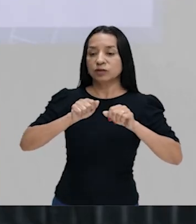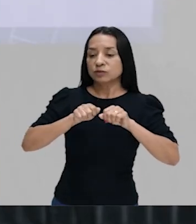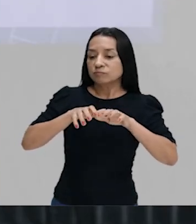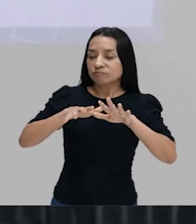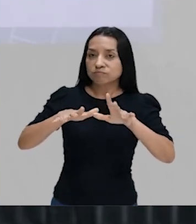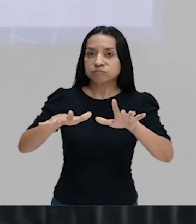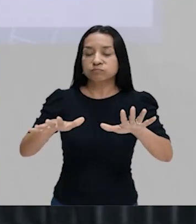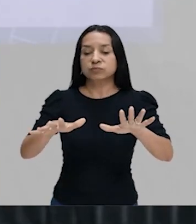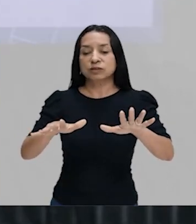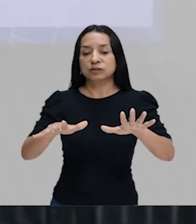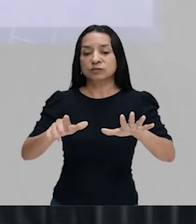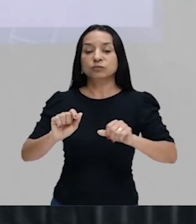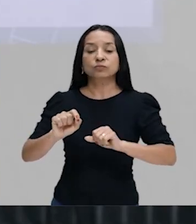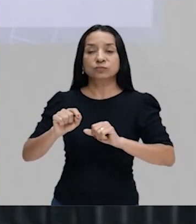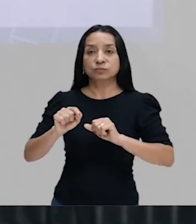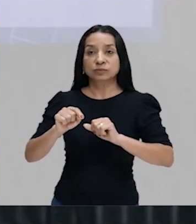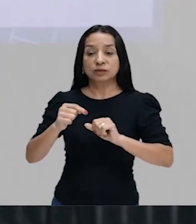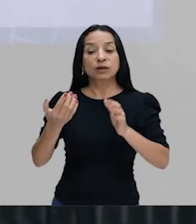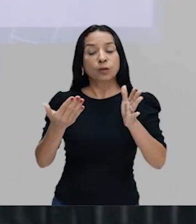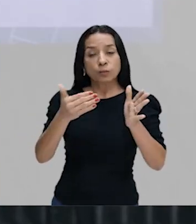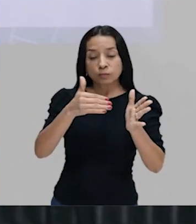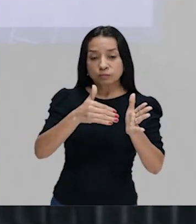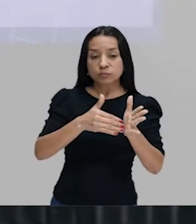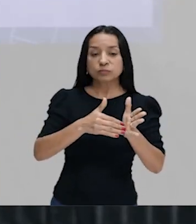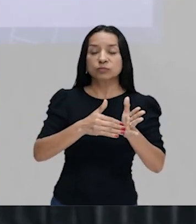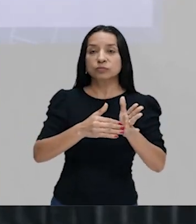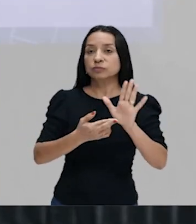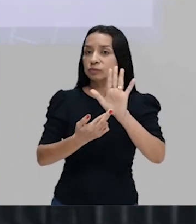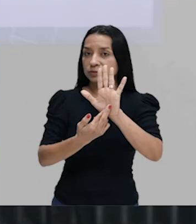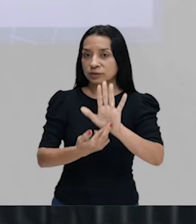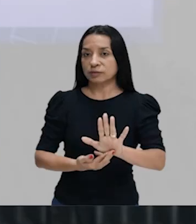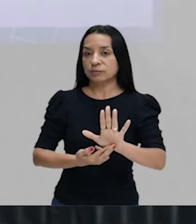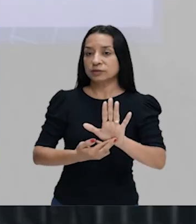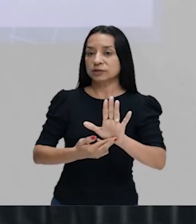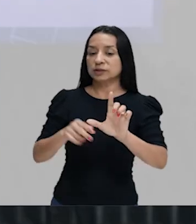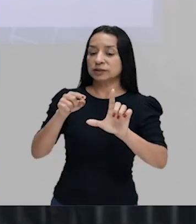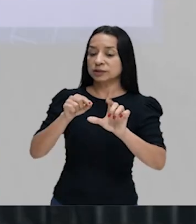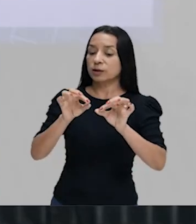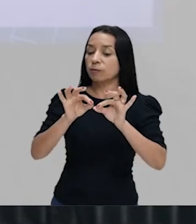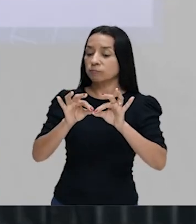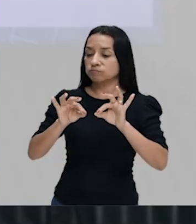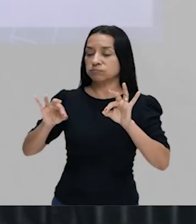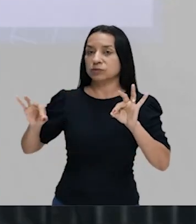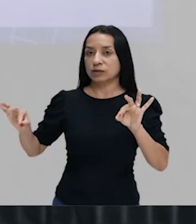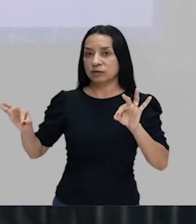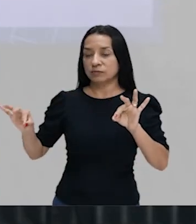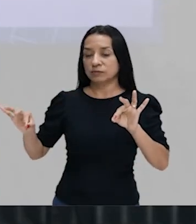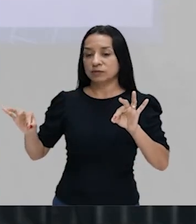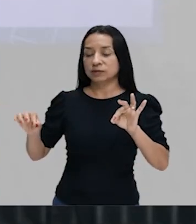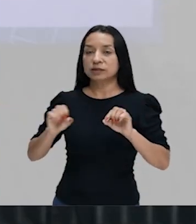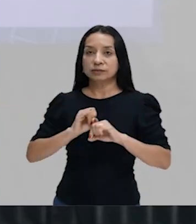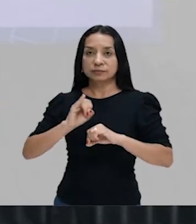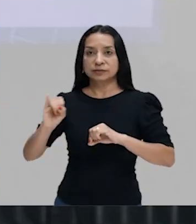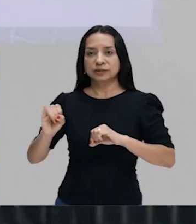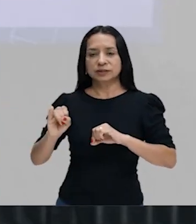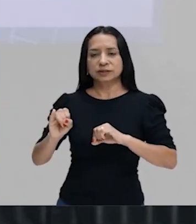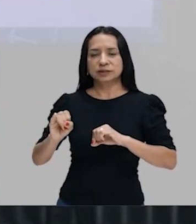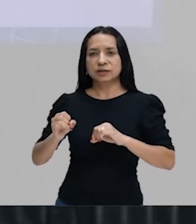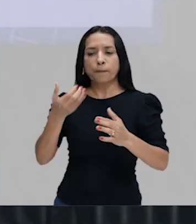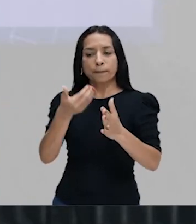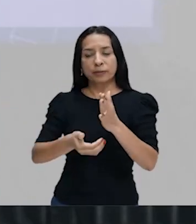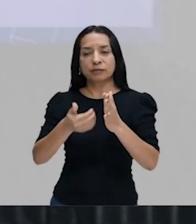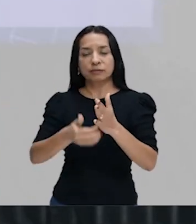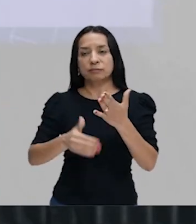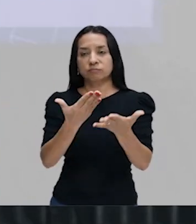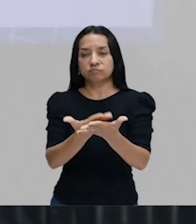ilimitados. E, por fim, nós apresentaremos a chamada representação gráfica para intervalos. E se por acaso você perdeu